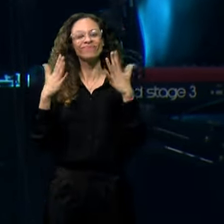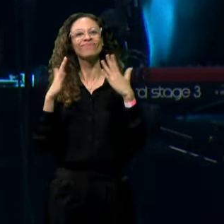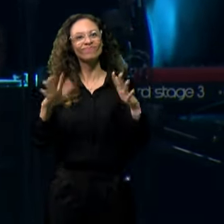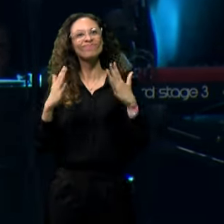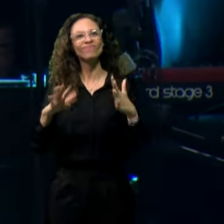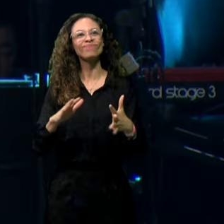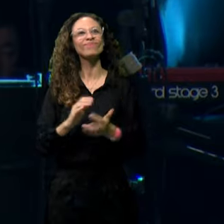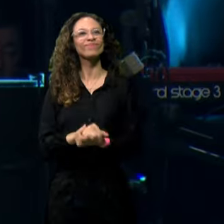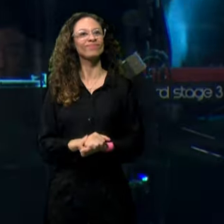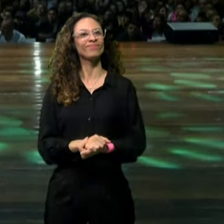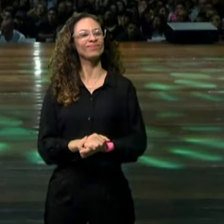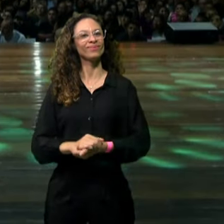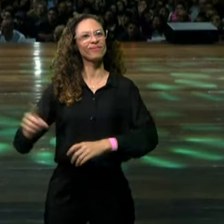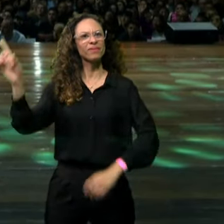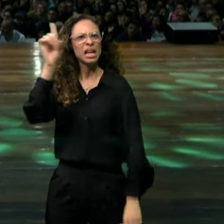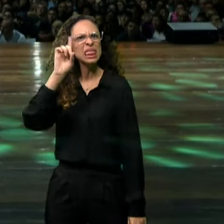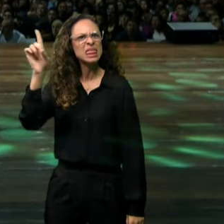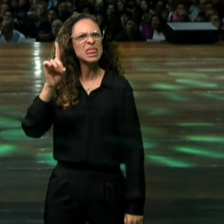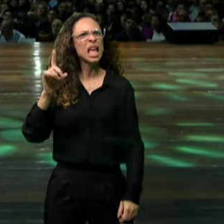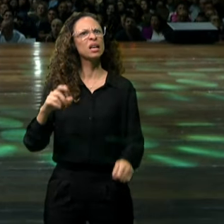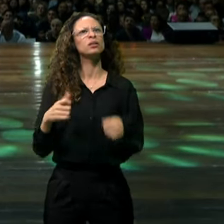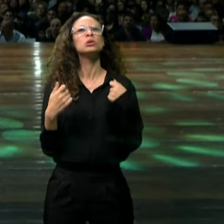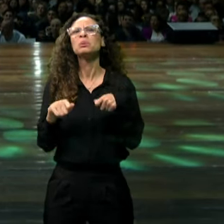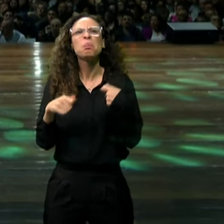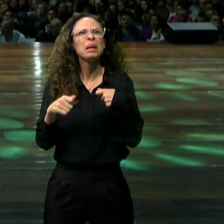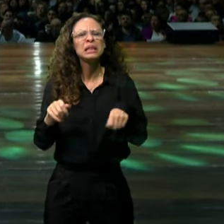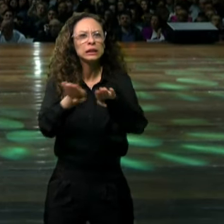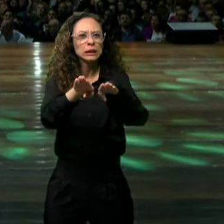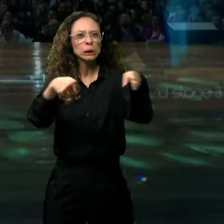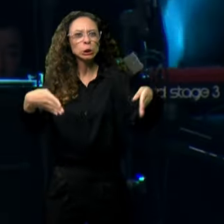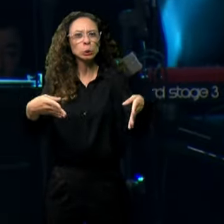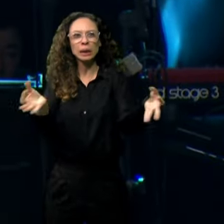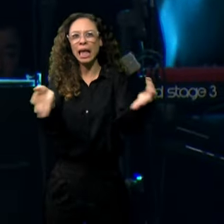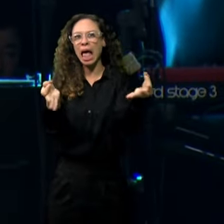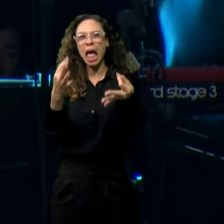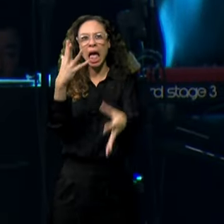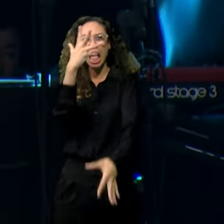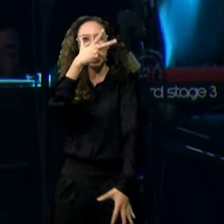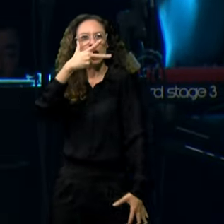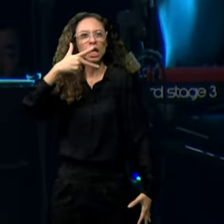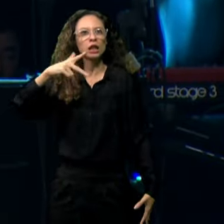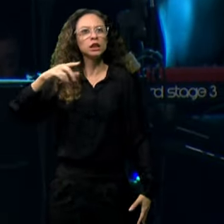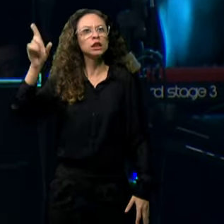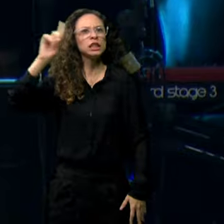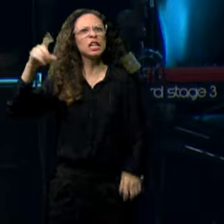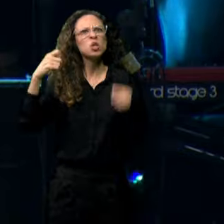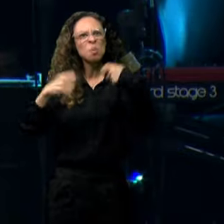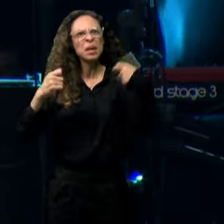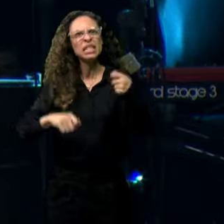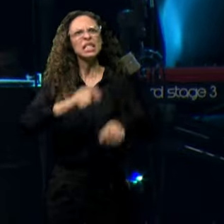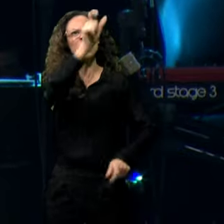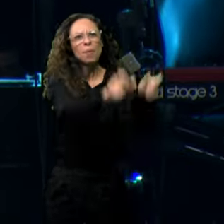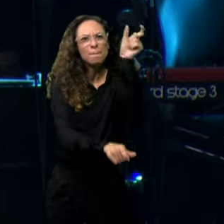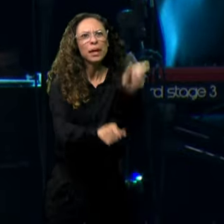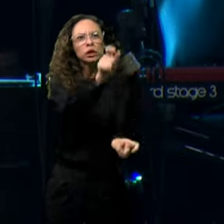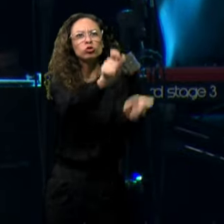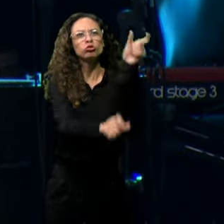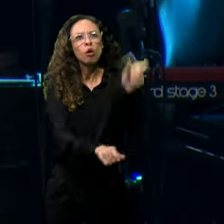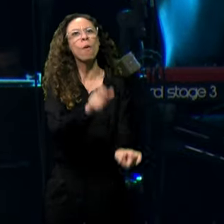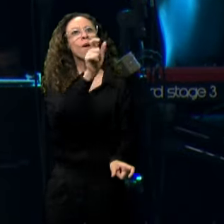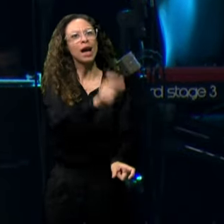o senhor não precisa de mesas bonitas ele precisa de homens e mulheres